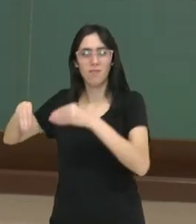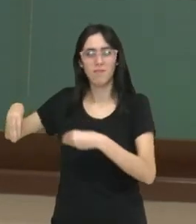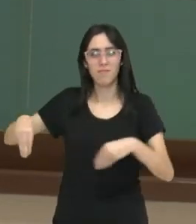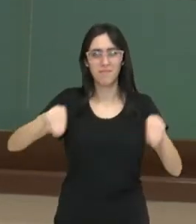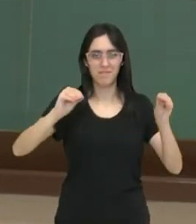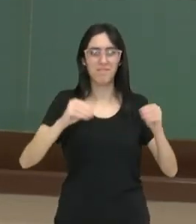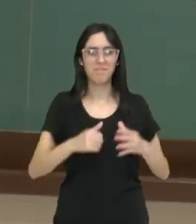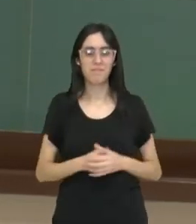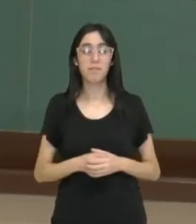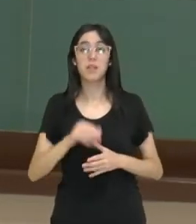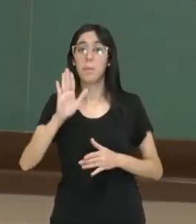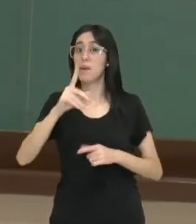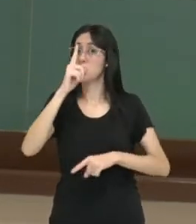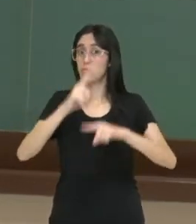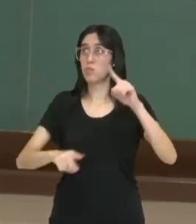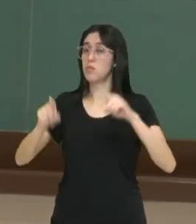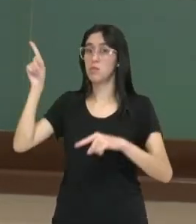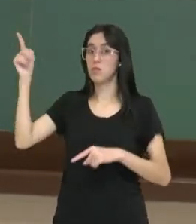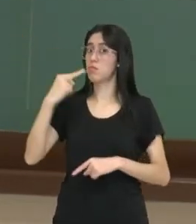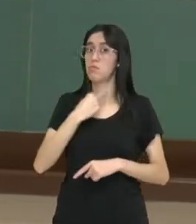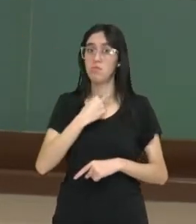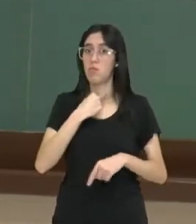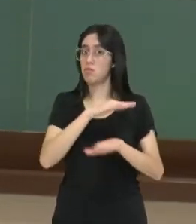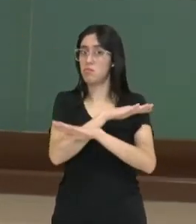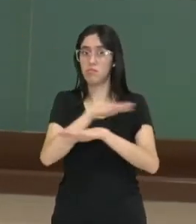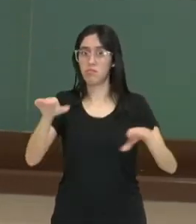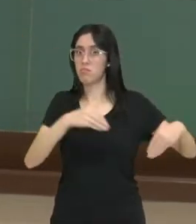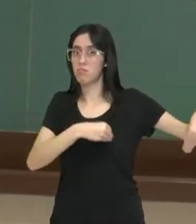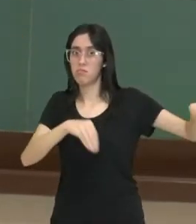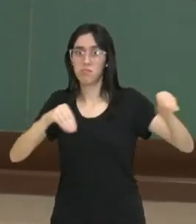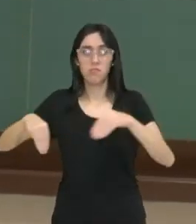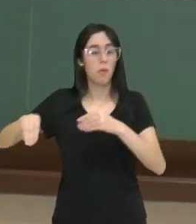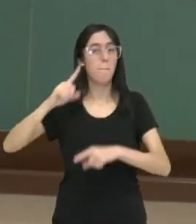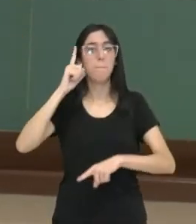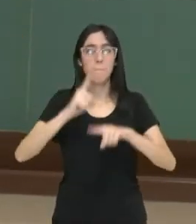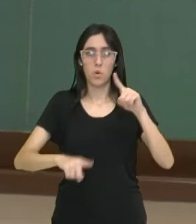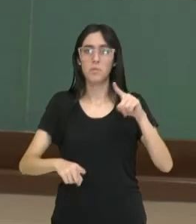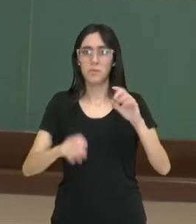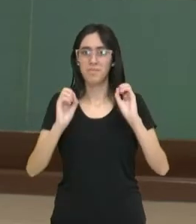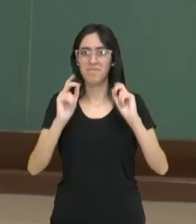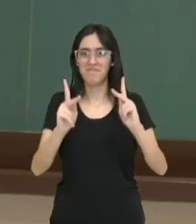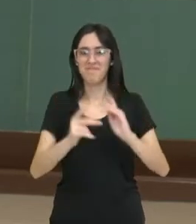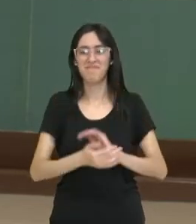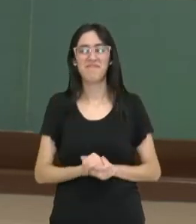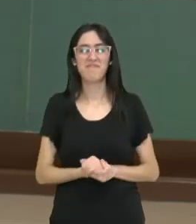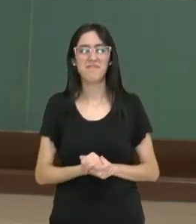proibido, né? Não pode mais essas corridas de touro, de acordo?